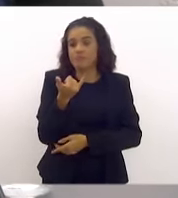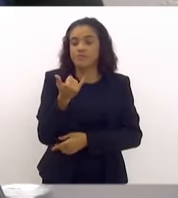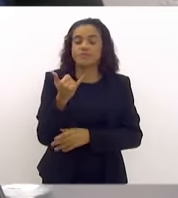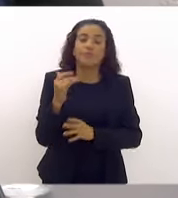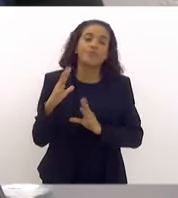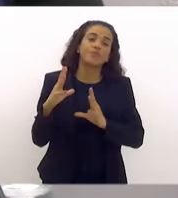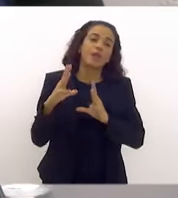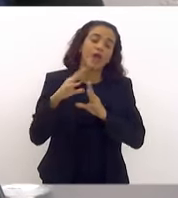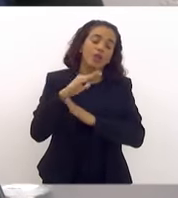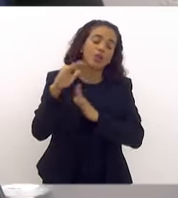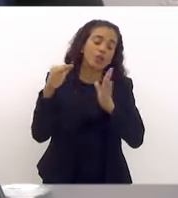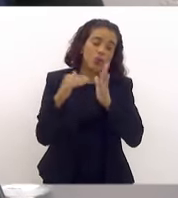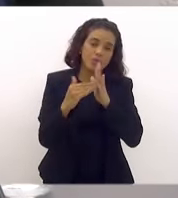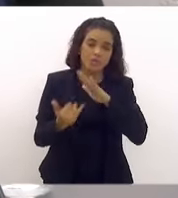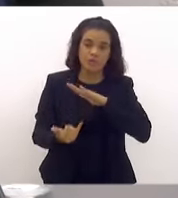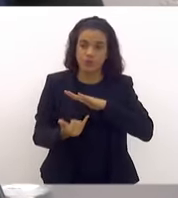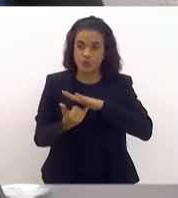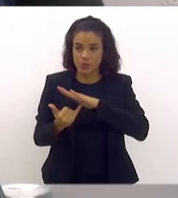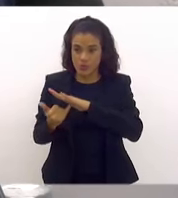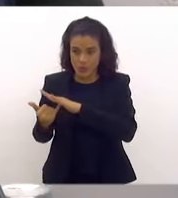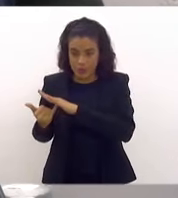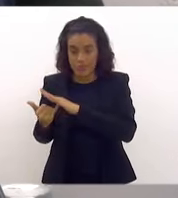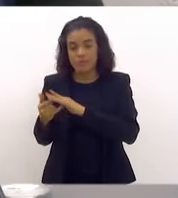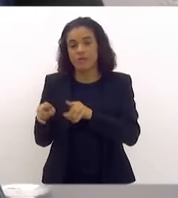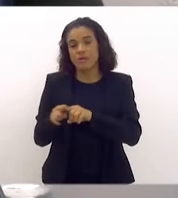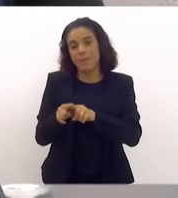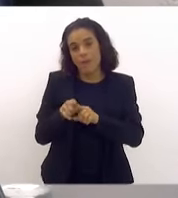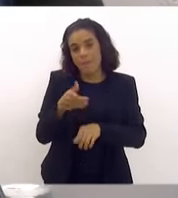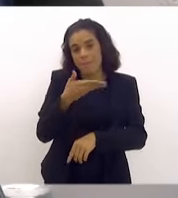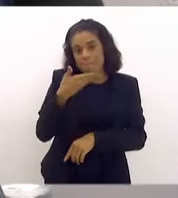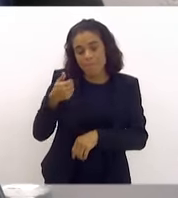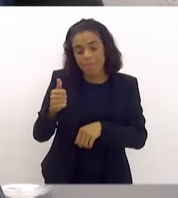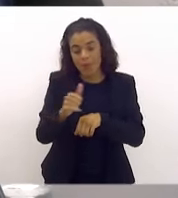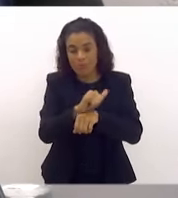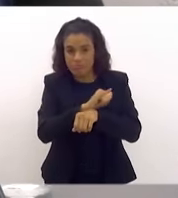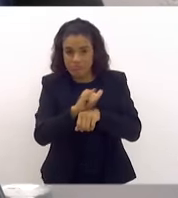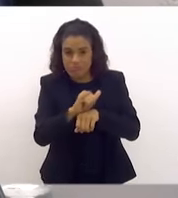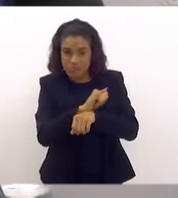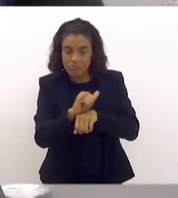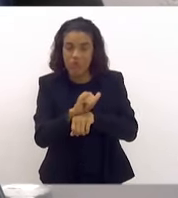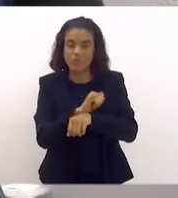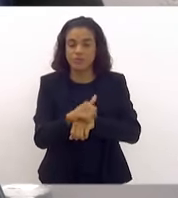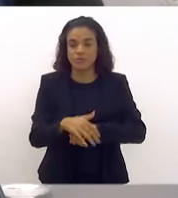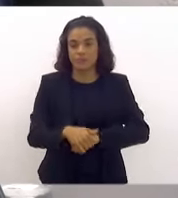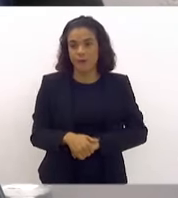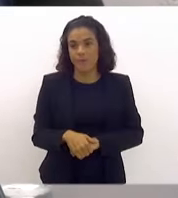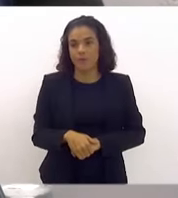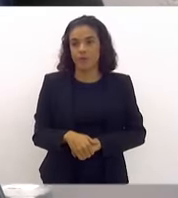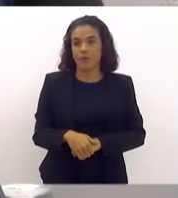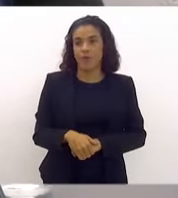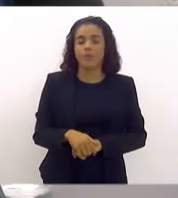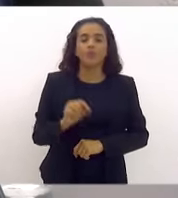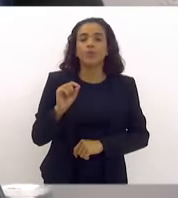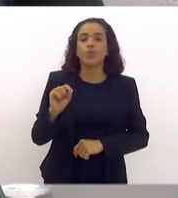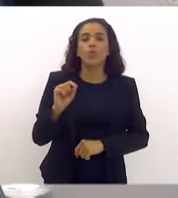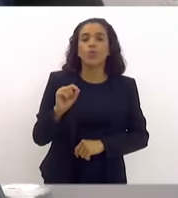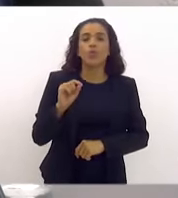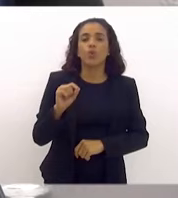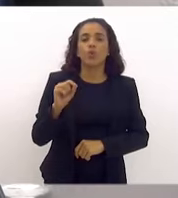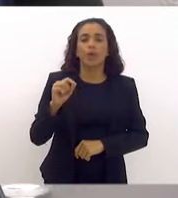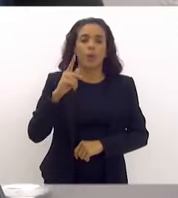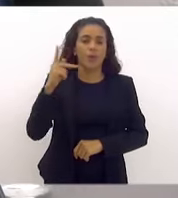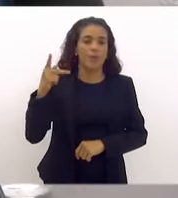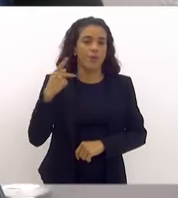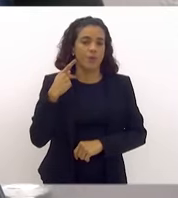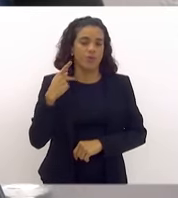instituições envolvidas e buscar um aprimoramento desse meio de prova né Eh hoje o que que o promotor de investigação penal